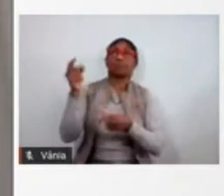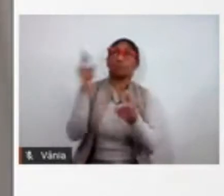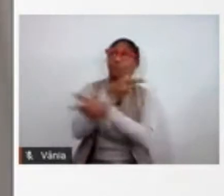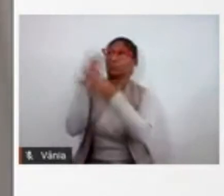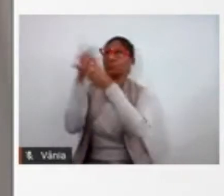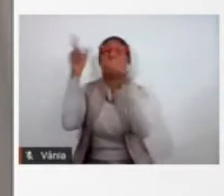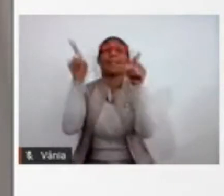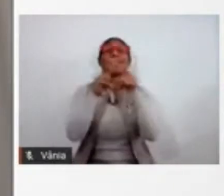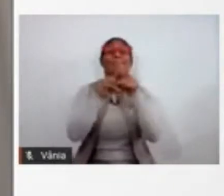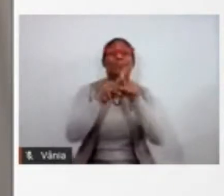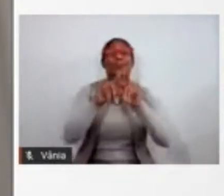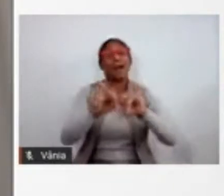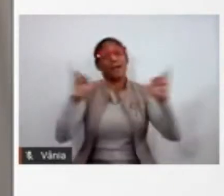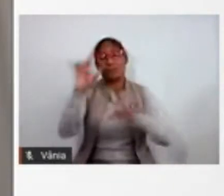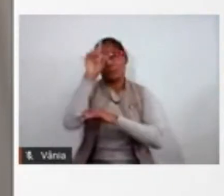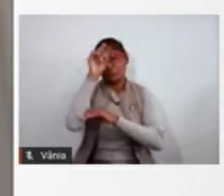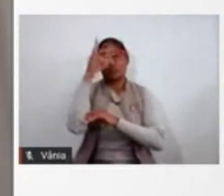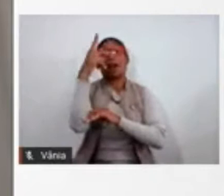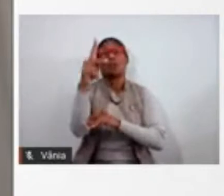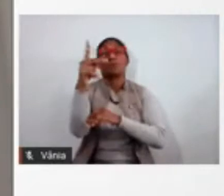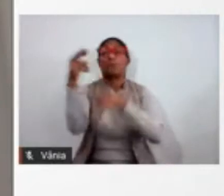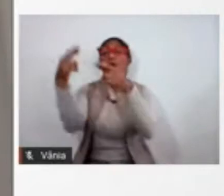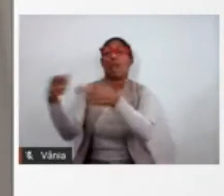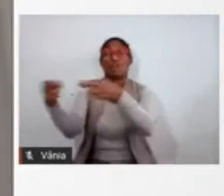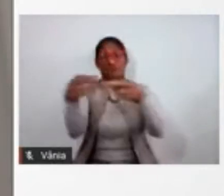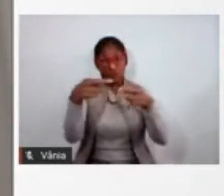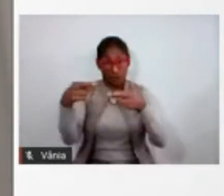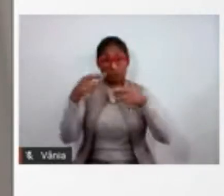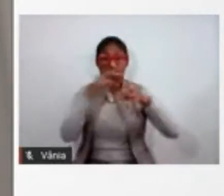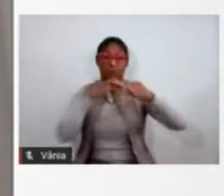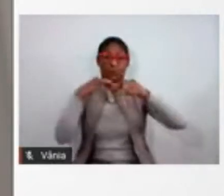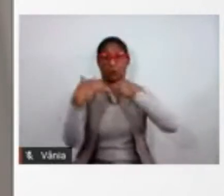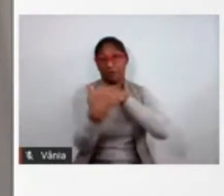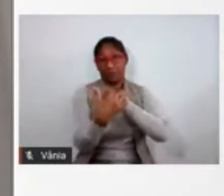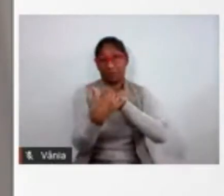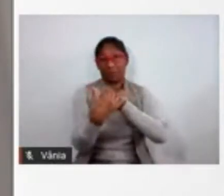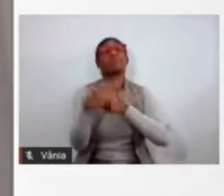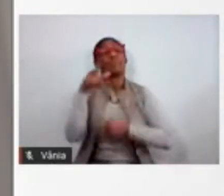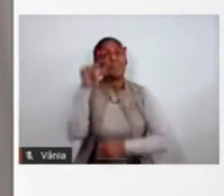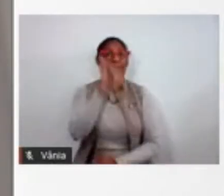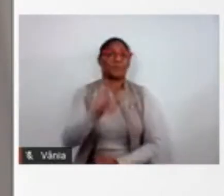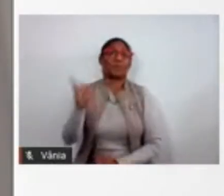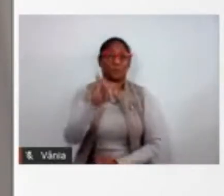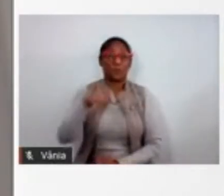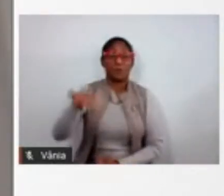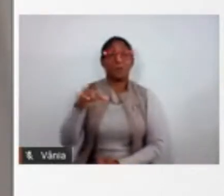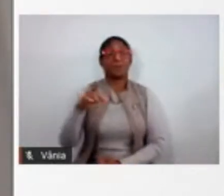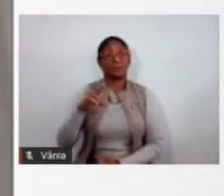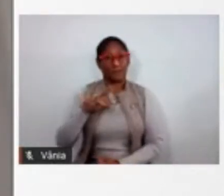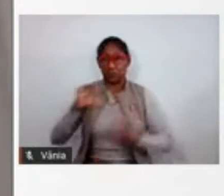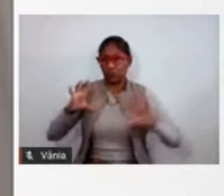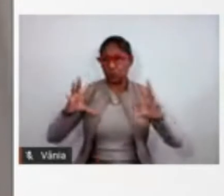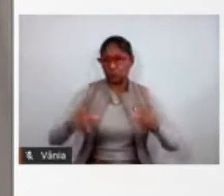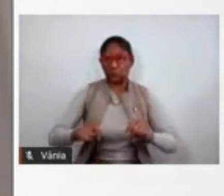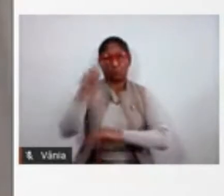estrutura hospitalar na sua região em relação ao coronavírus. É um alerta importante para que a gente possa ter os gaúchos por dentro,